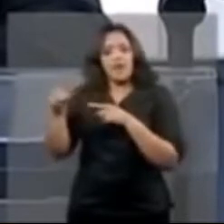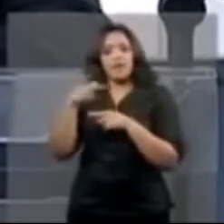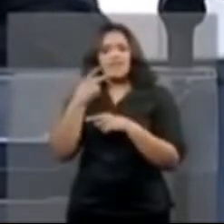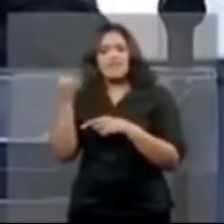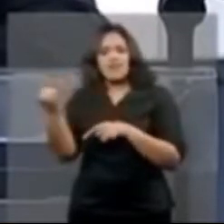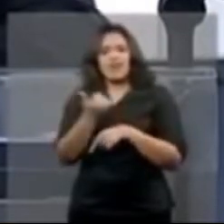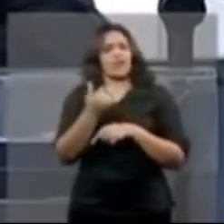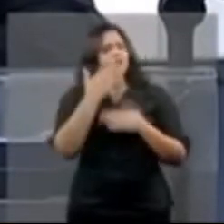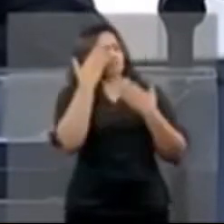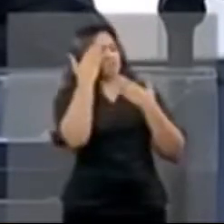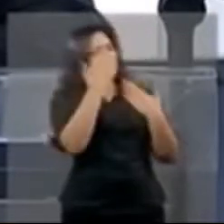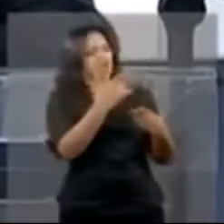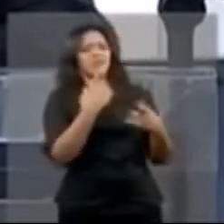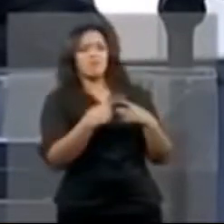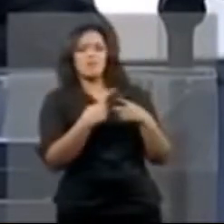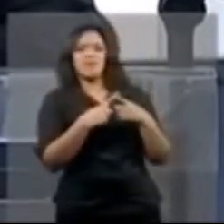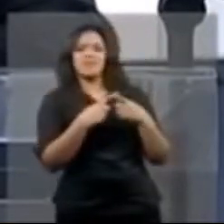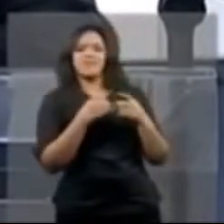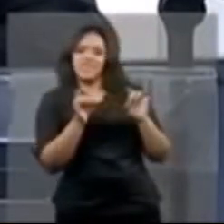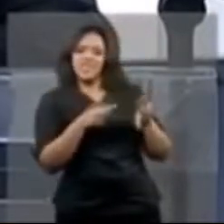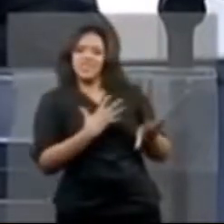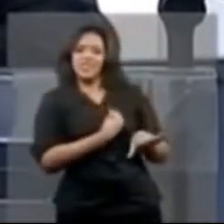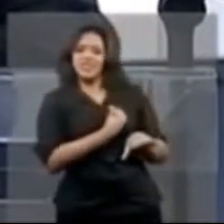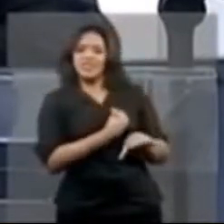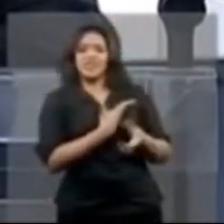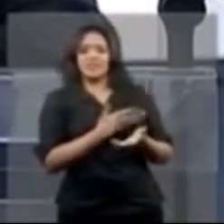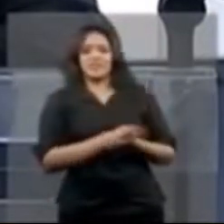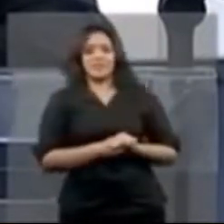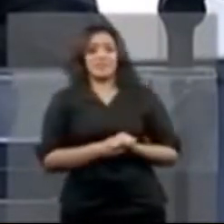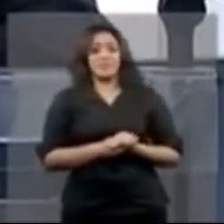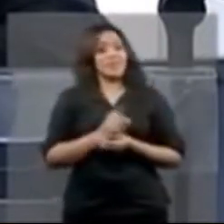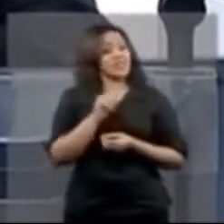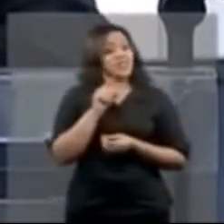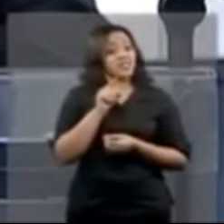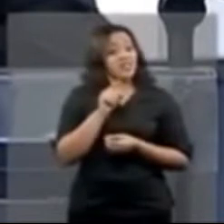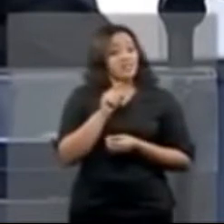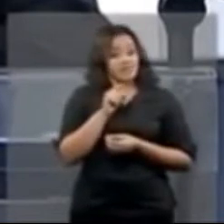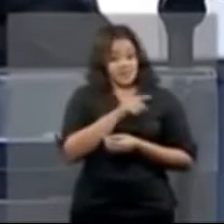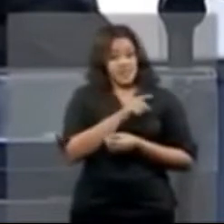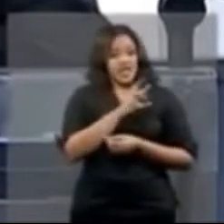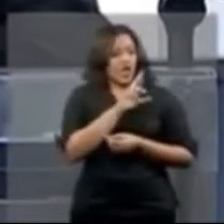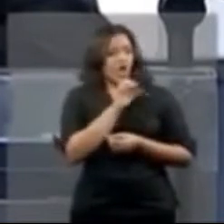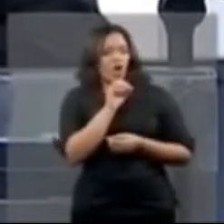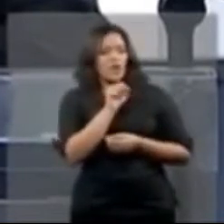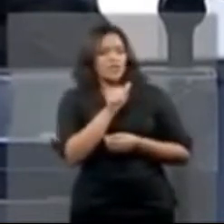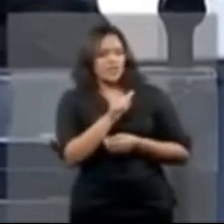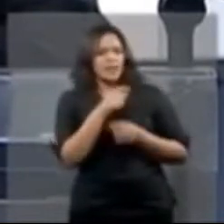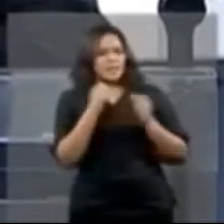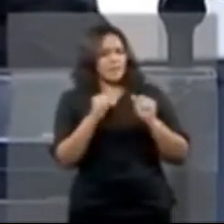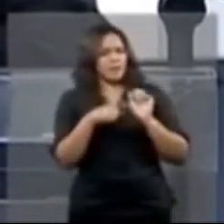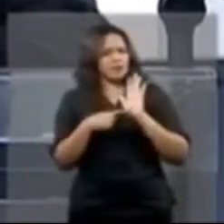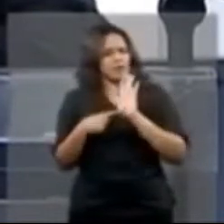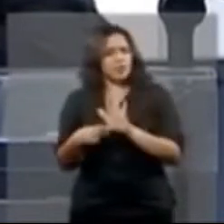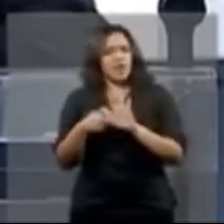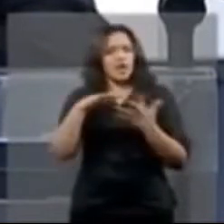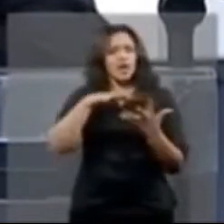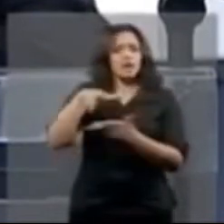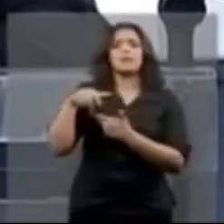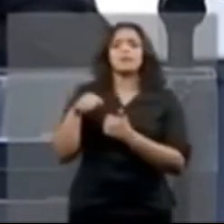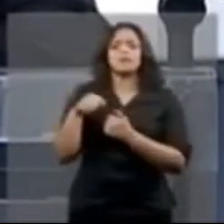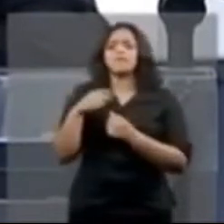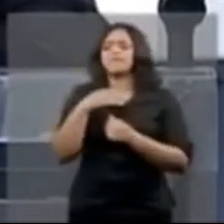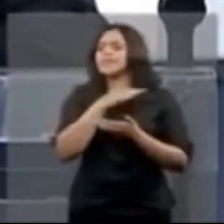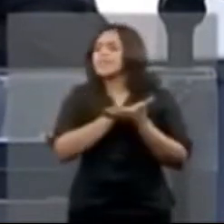deixaram viver. A senhora poderá mostrar ao mundo que nenhuma sociedade